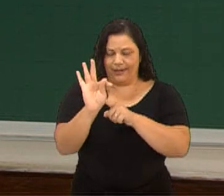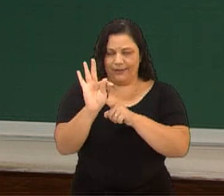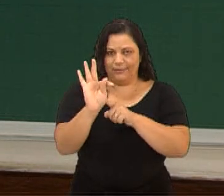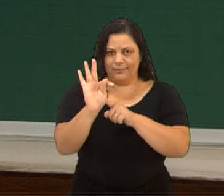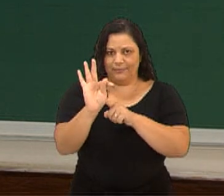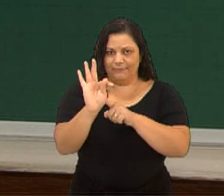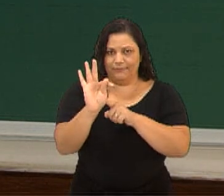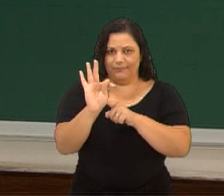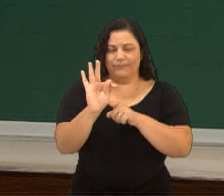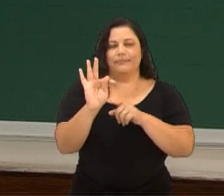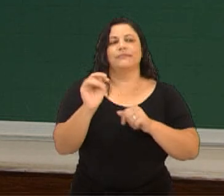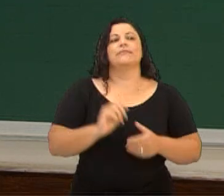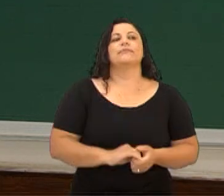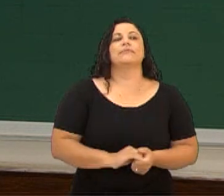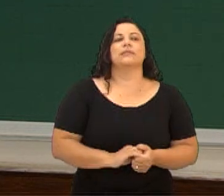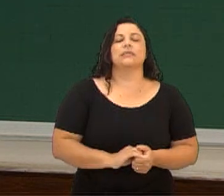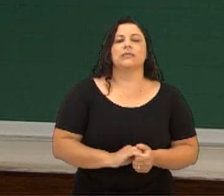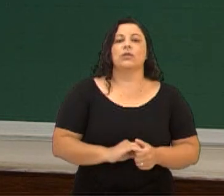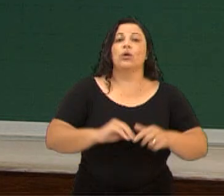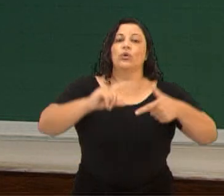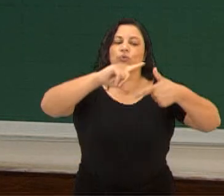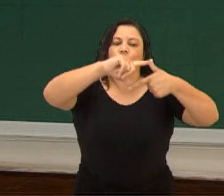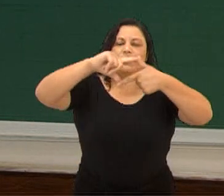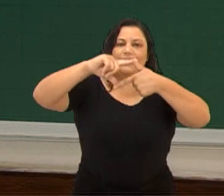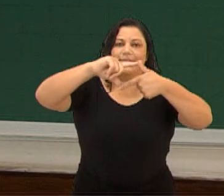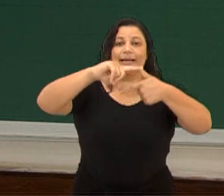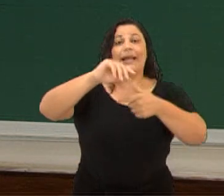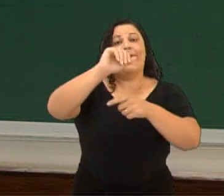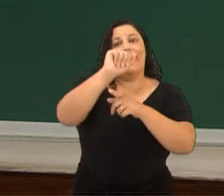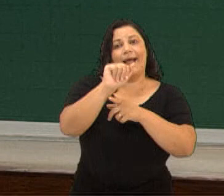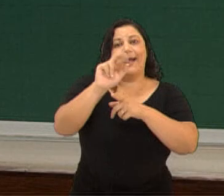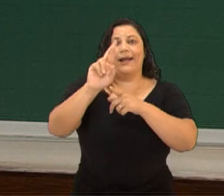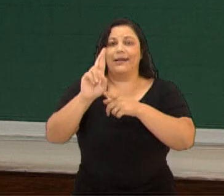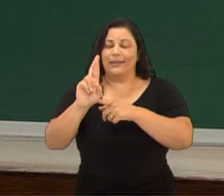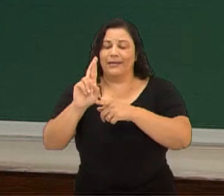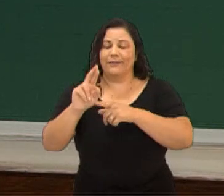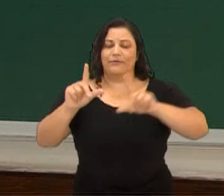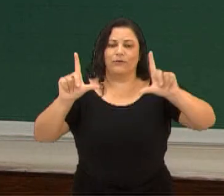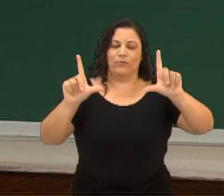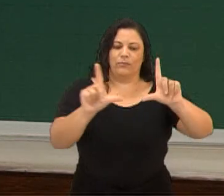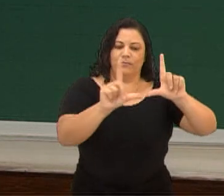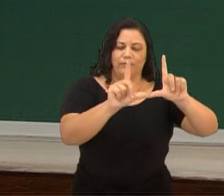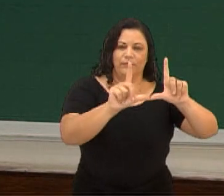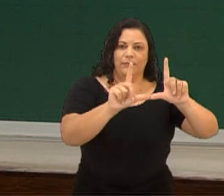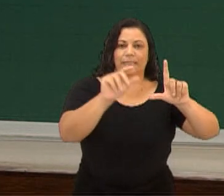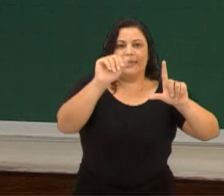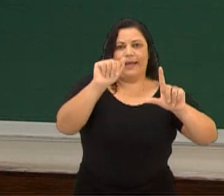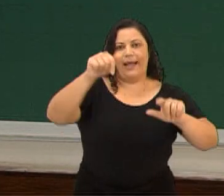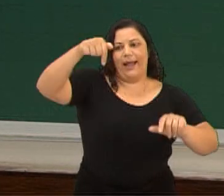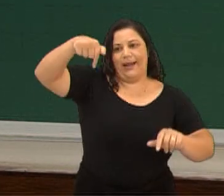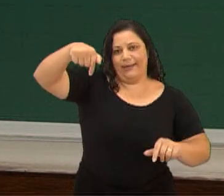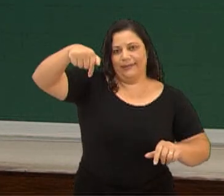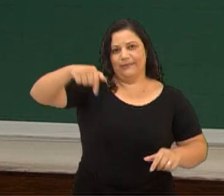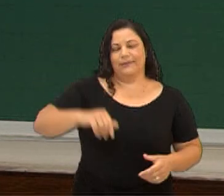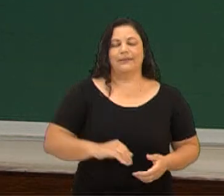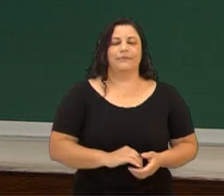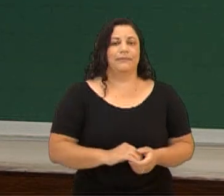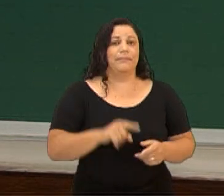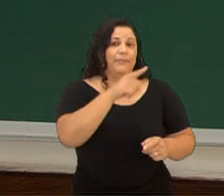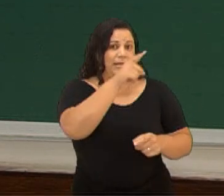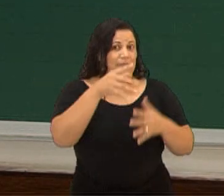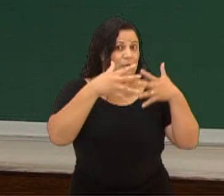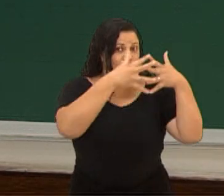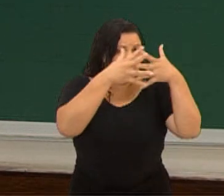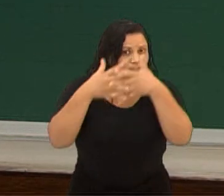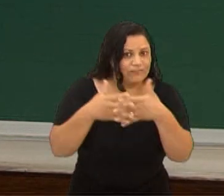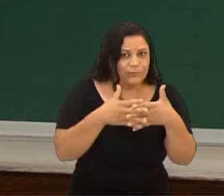de AT, a área do retângulo de AR e a área do quadrado de AQ, para vocês não confundirem,